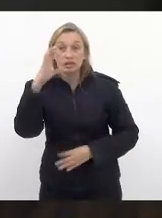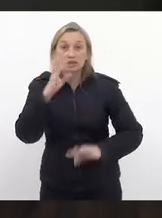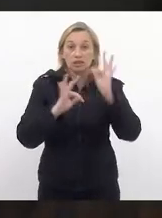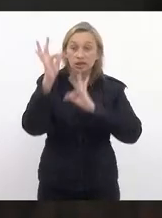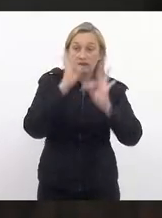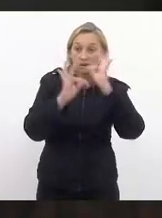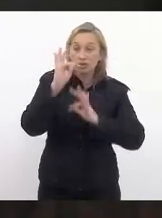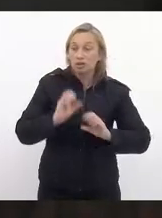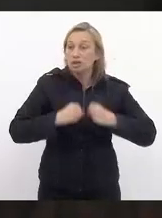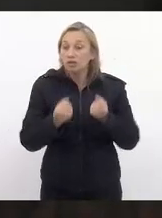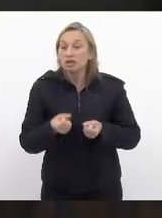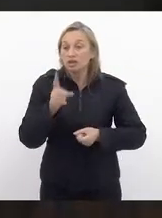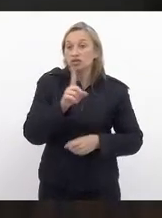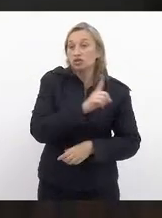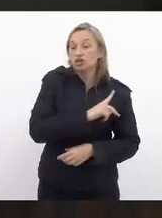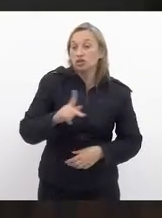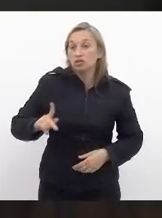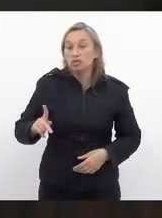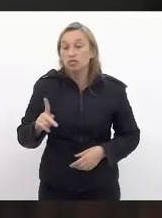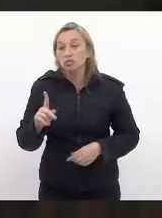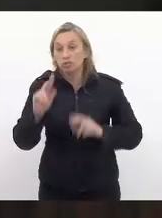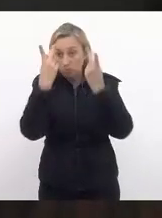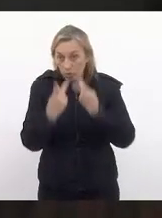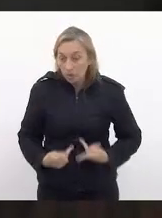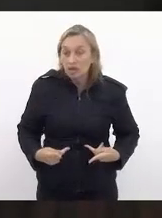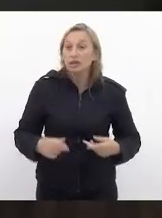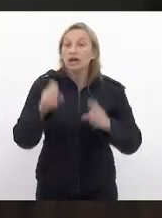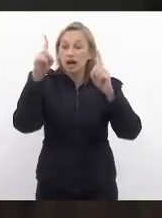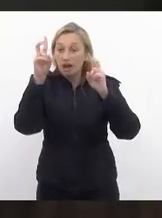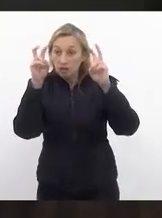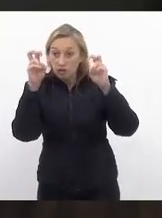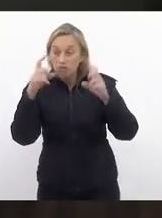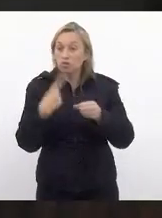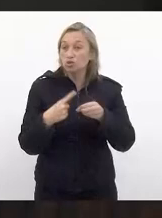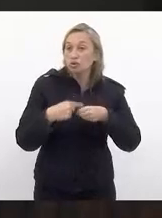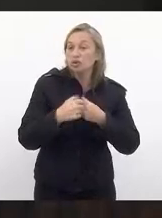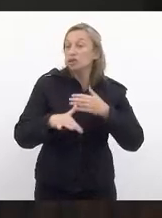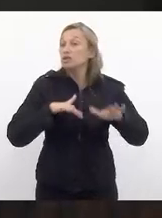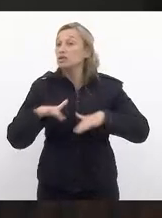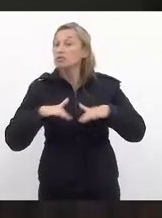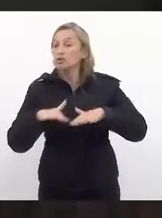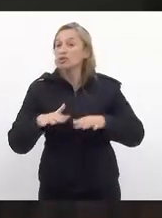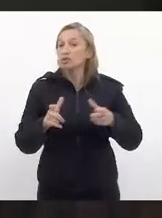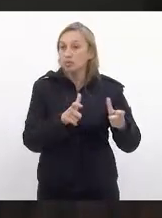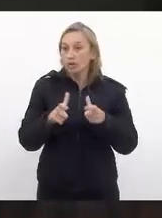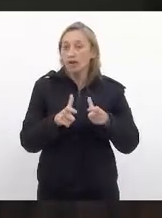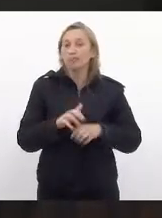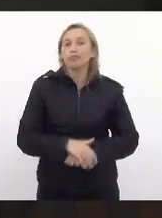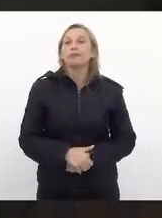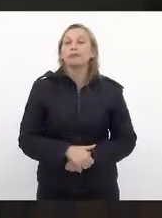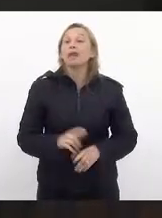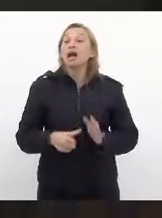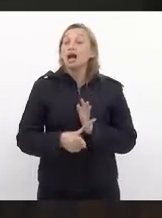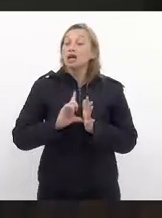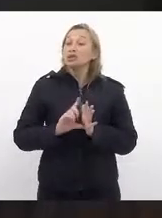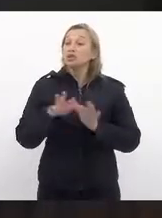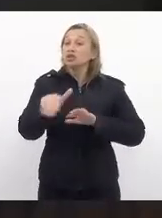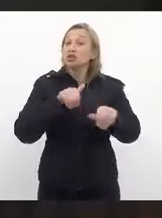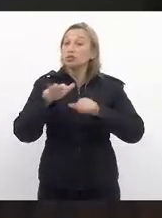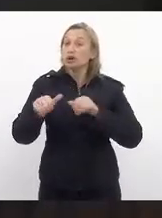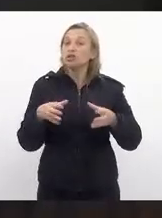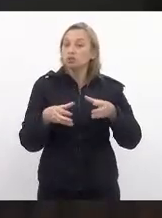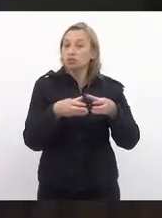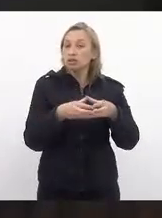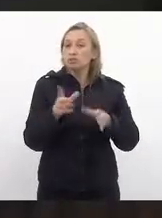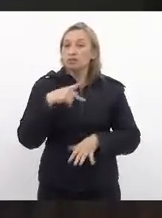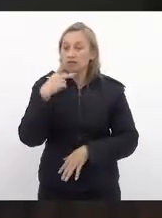Ciência e Tecnologia de defesa dos Direitos Humanos Cidadania de assuntos municipais e desenvolvimento Regional antes de chamar aqui as